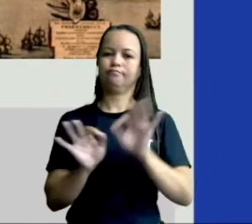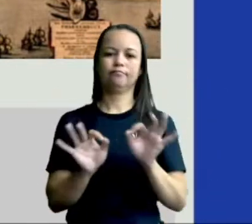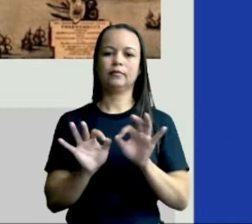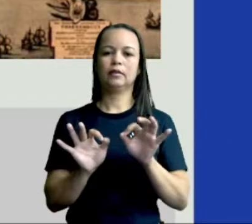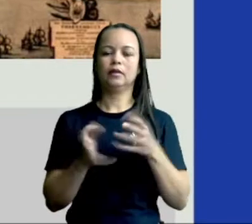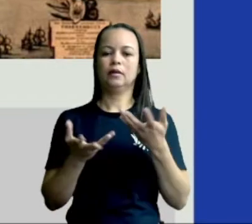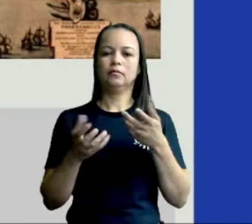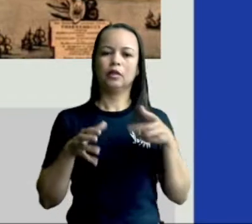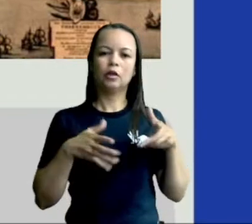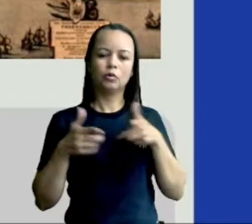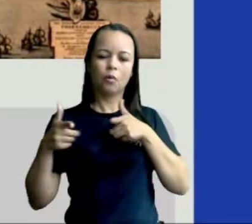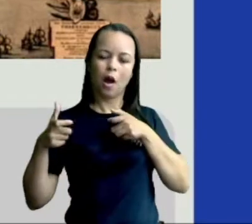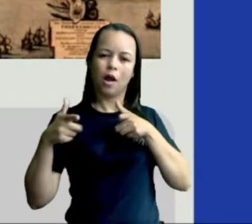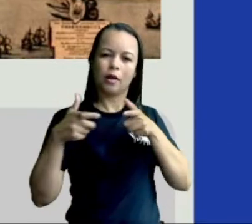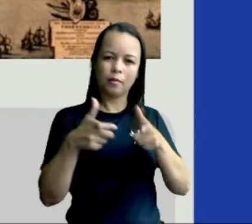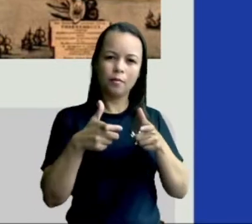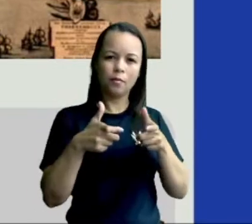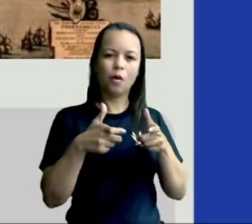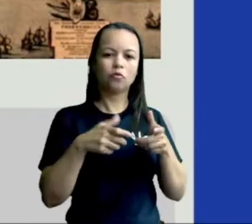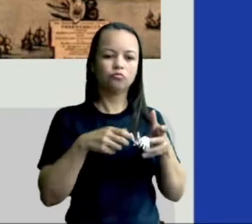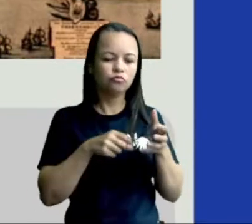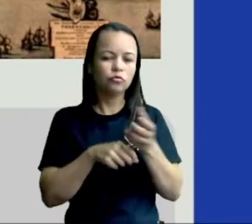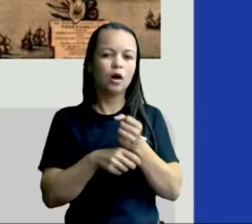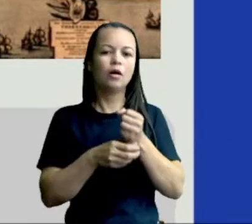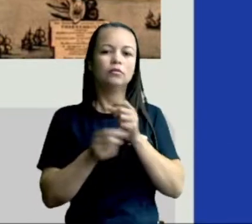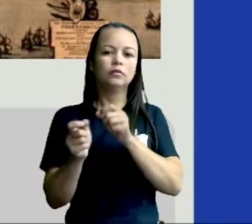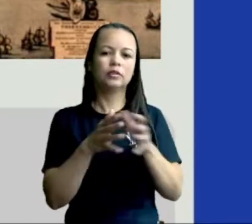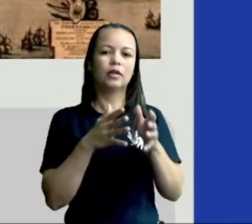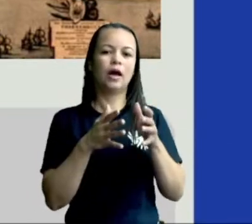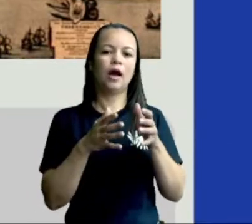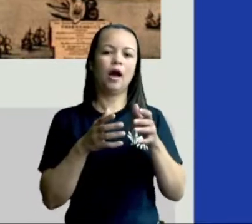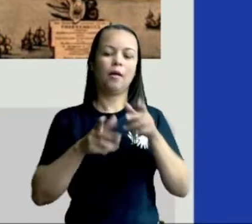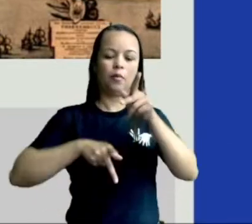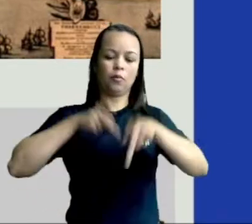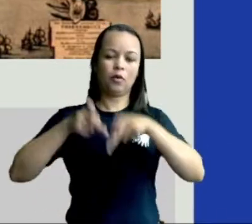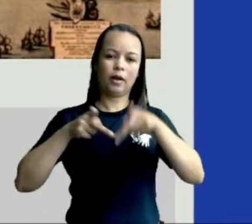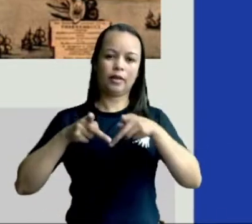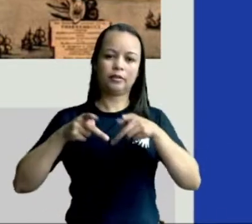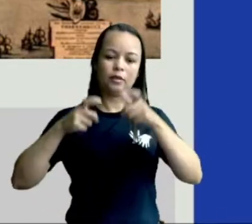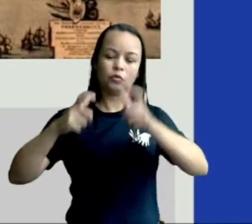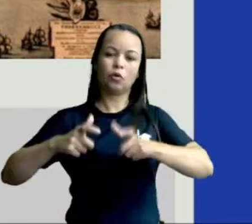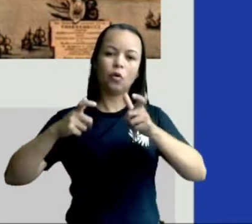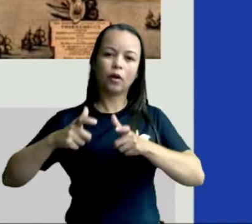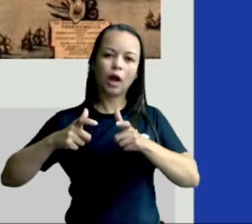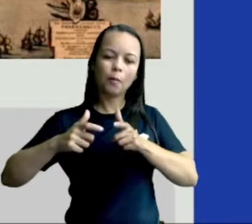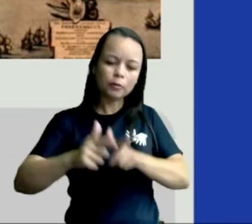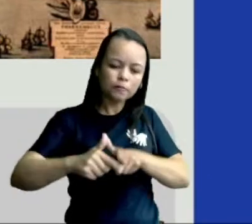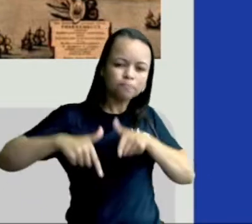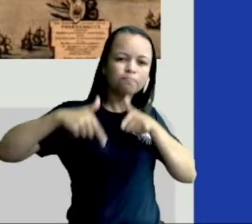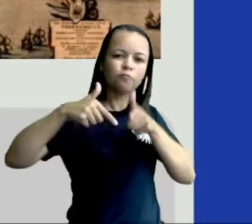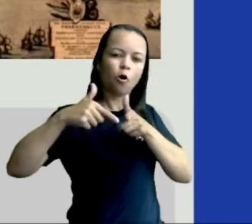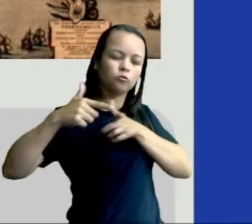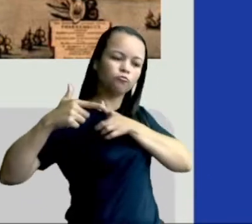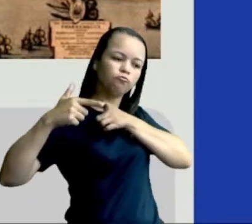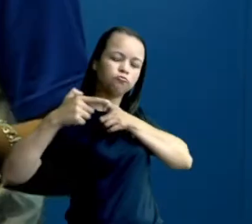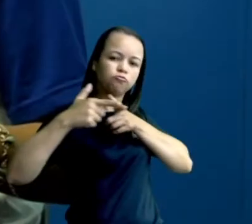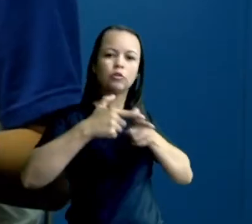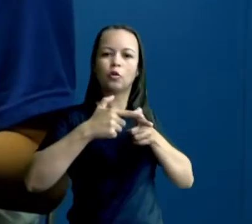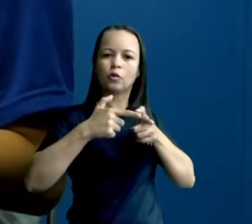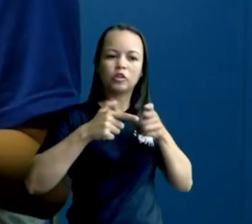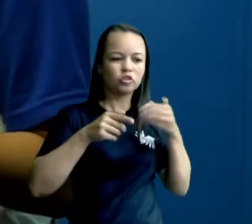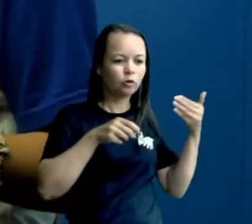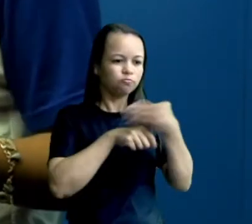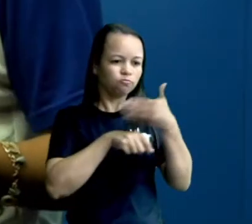e emboscada, a população local manteve forte cerco aos invasores. Ou seja, não deixaram